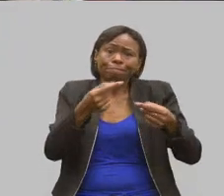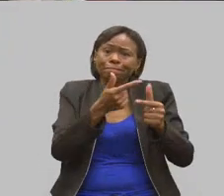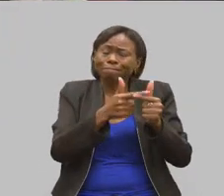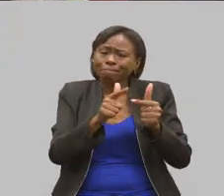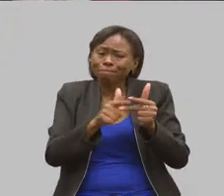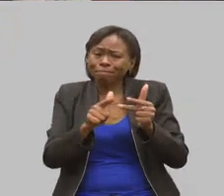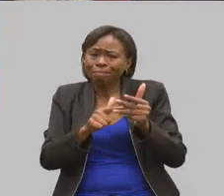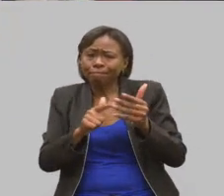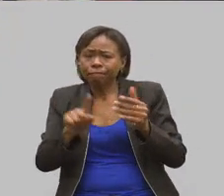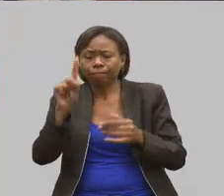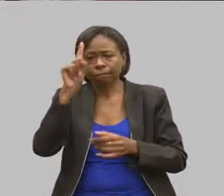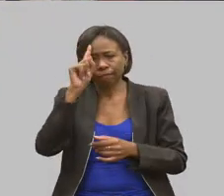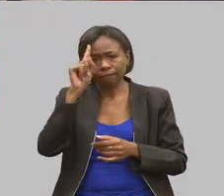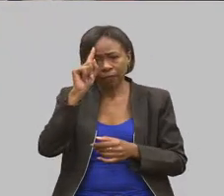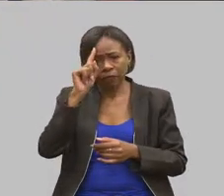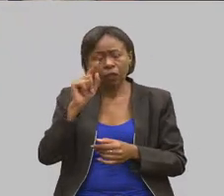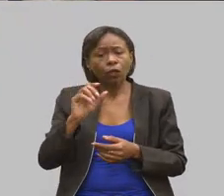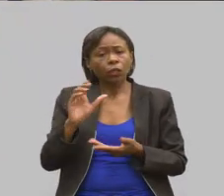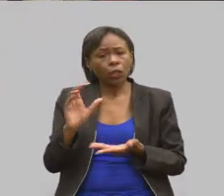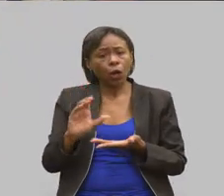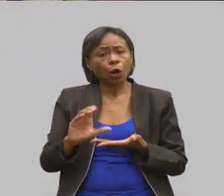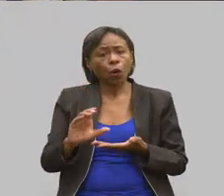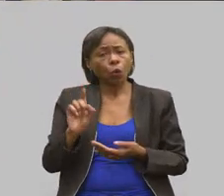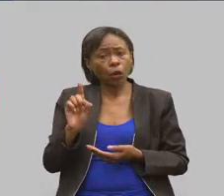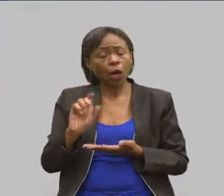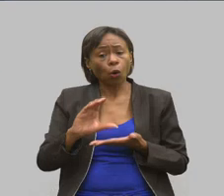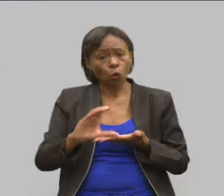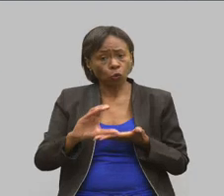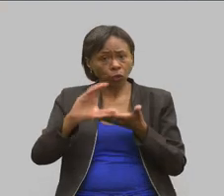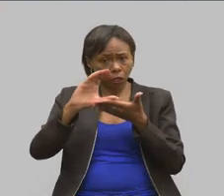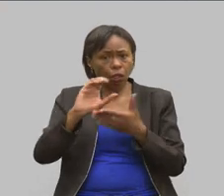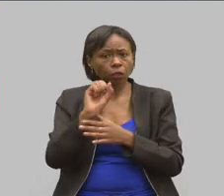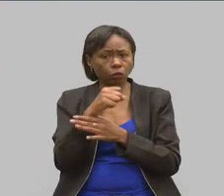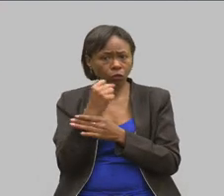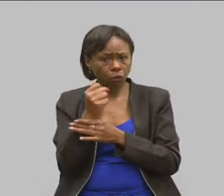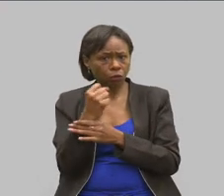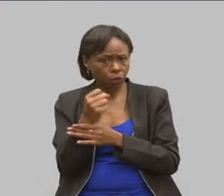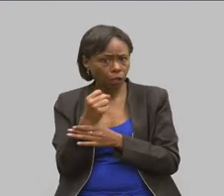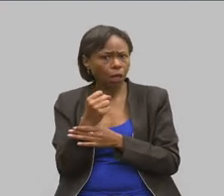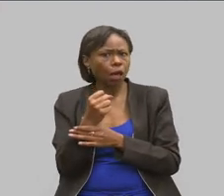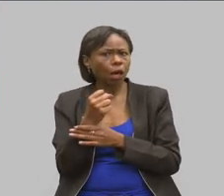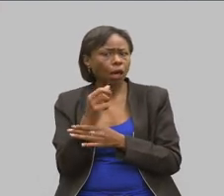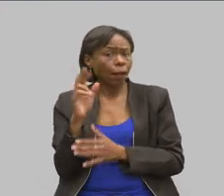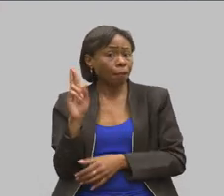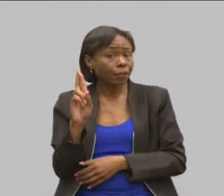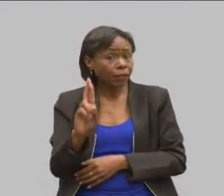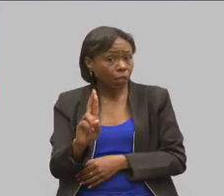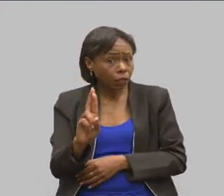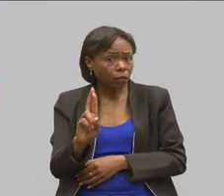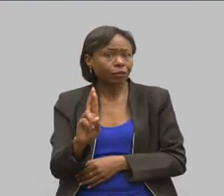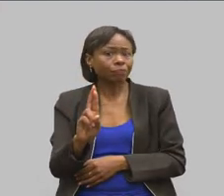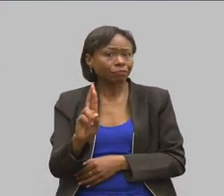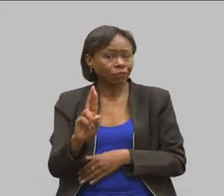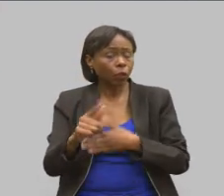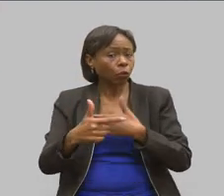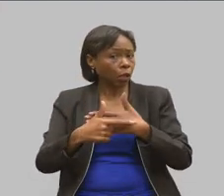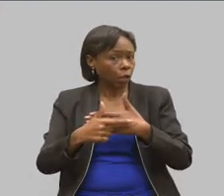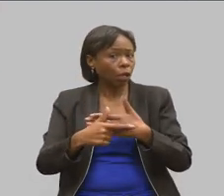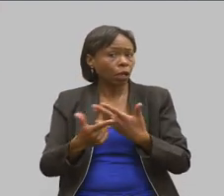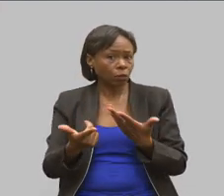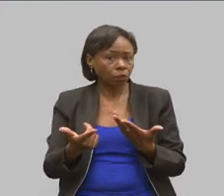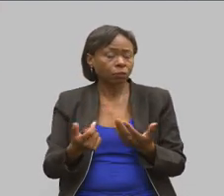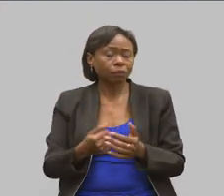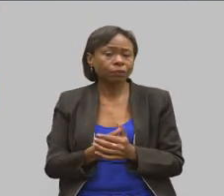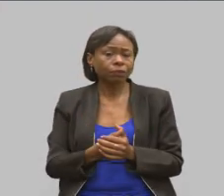o Crefito é esse representante legal é o conselho de vocês então que vocês possam